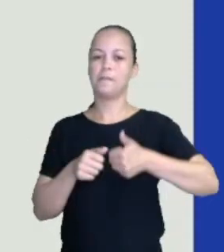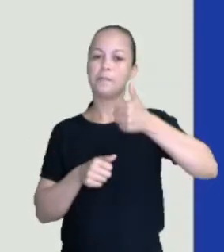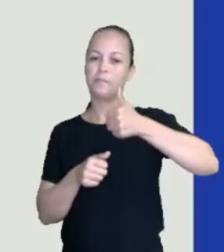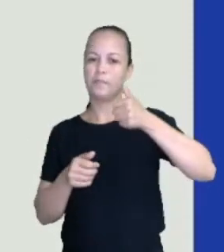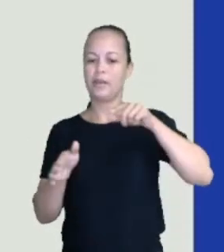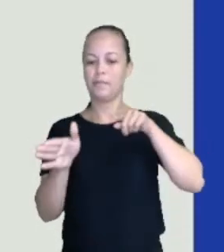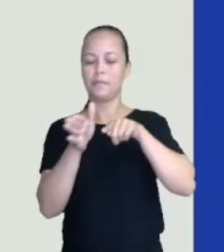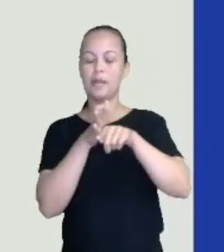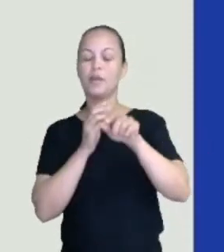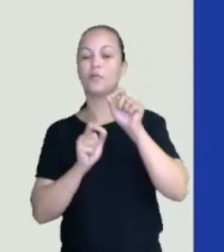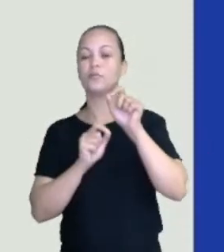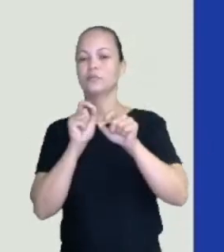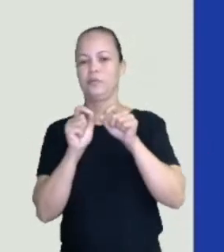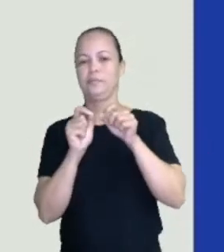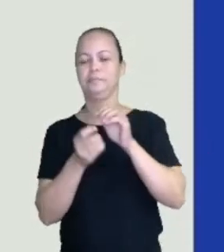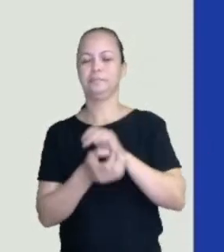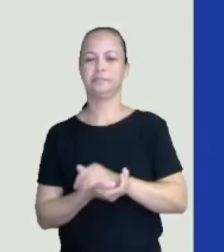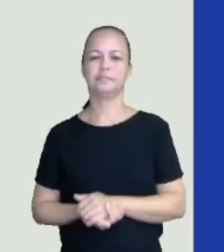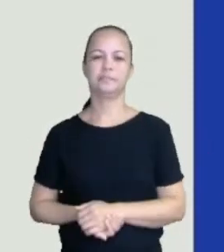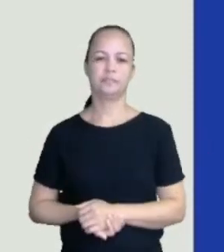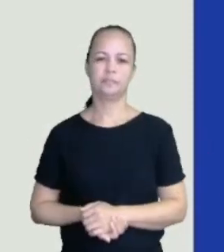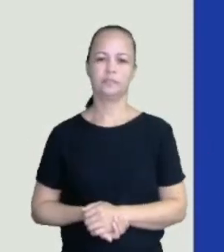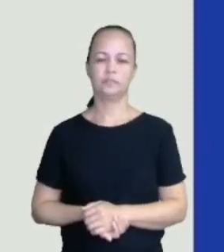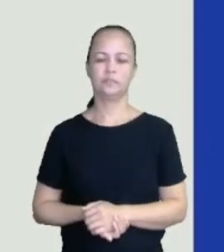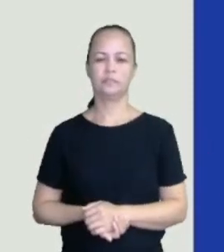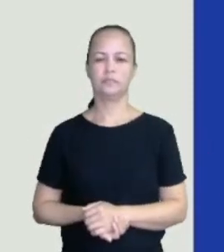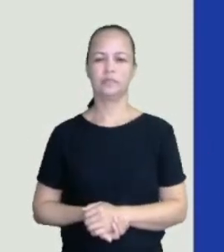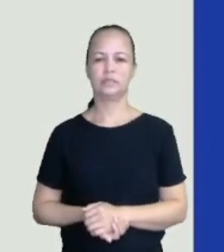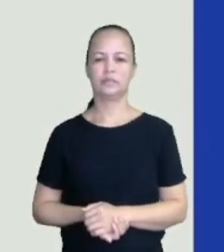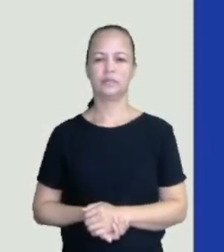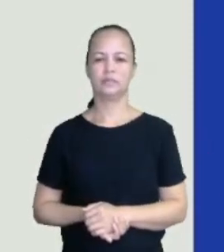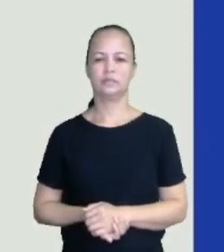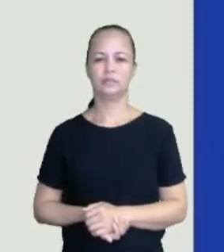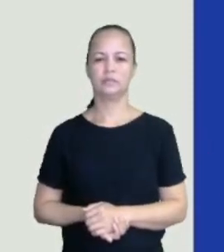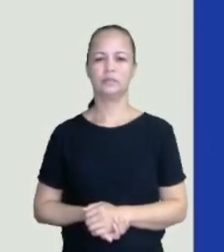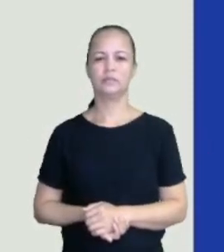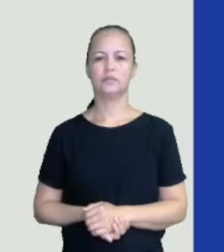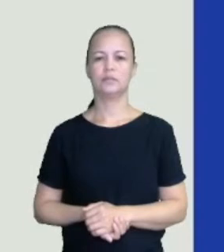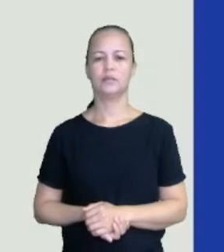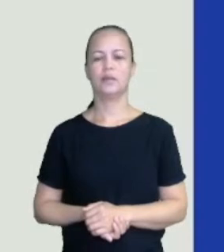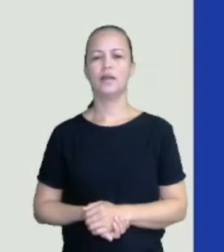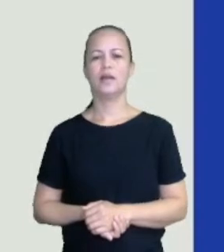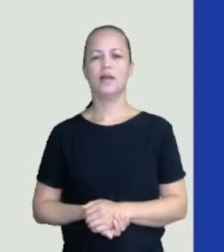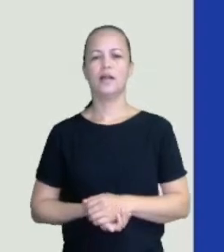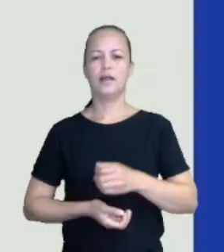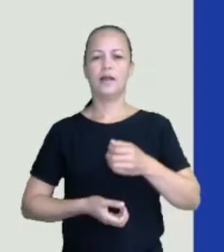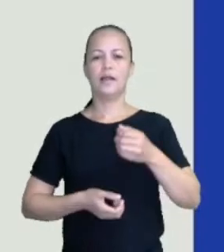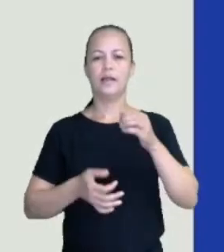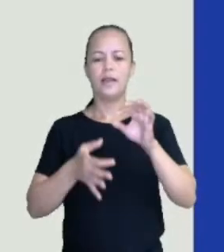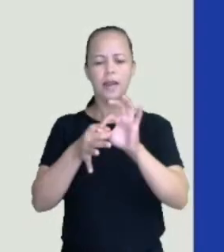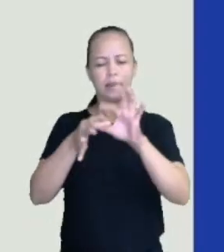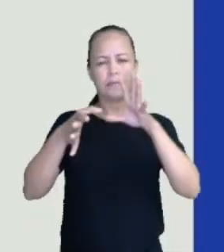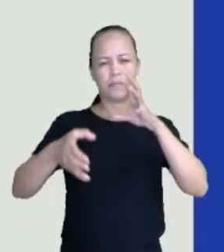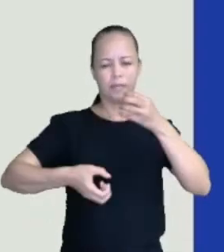gente, que ela diz o seguinte: o que é liberdade de expressão?